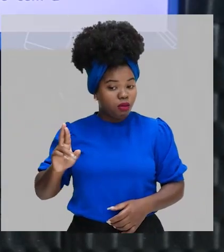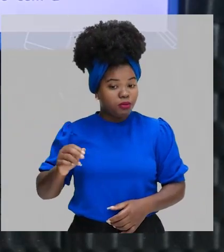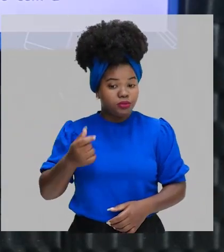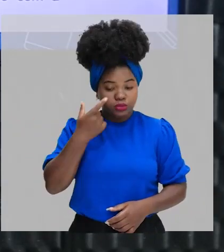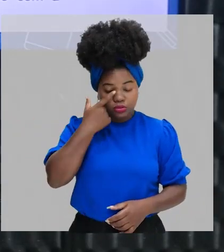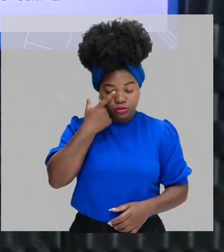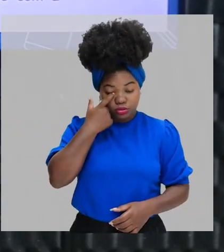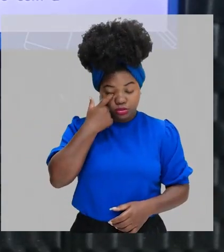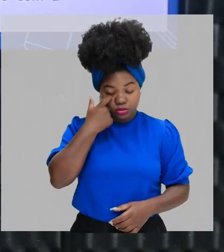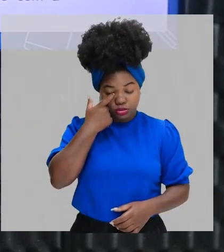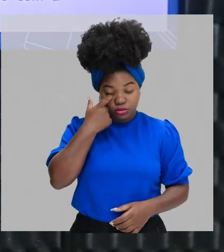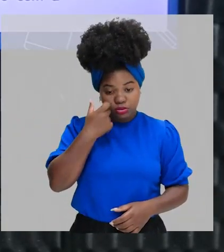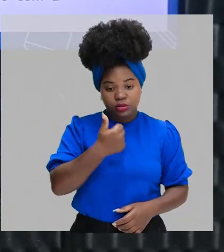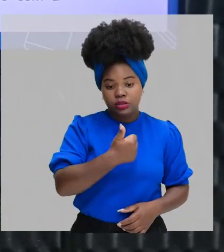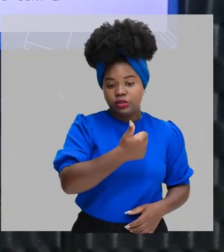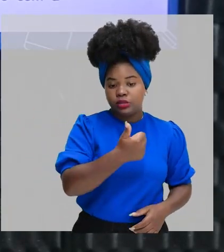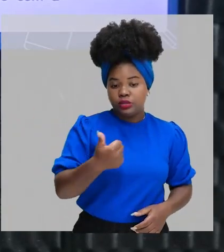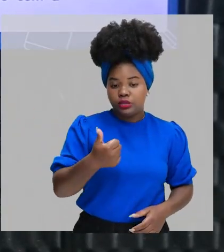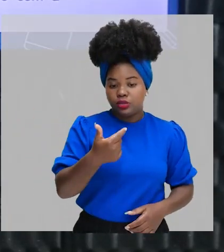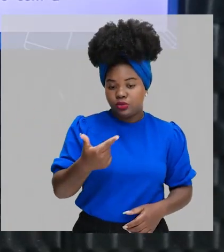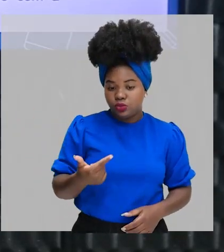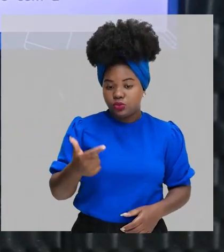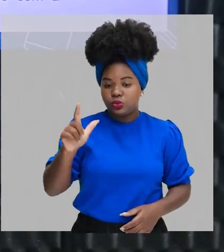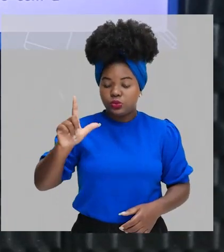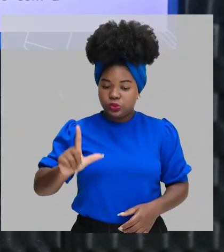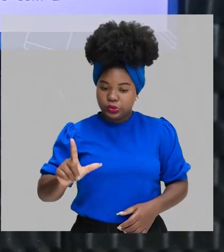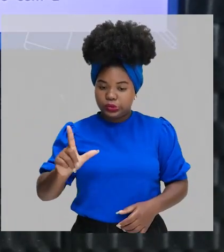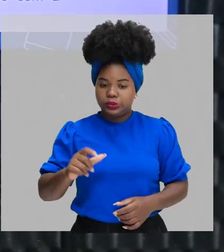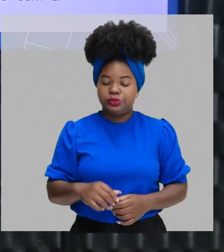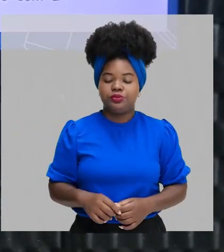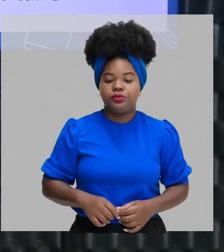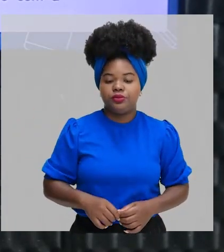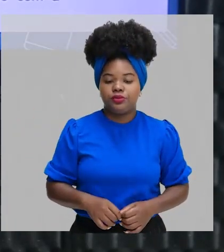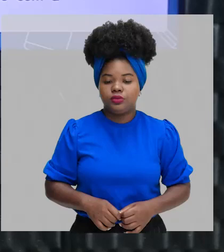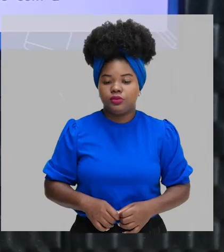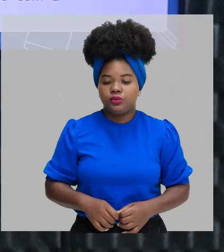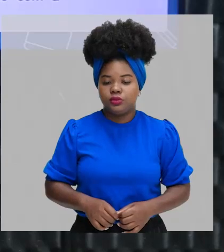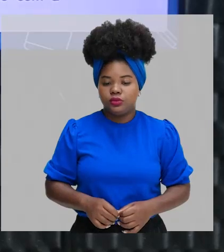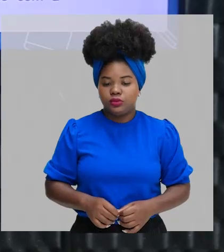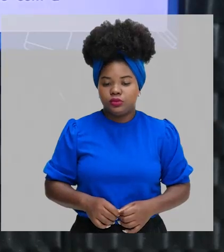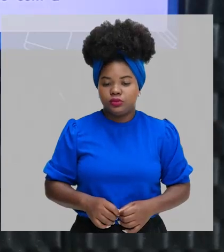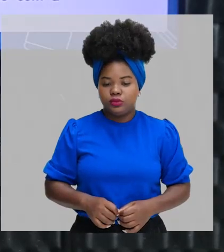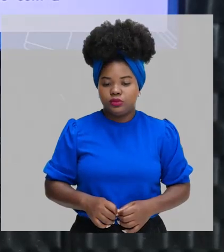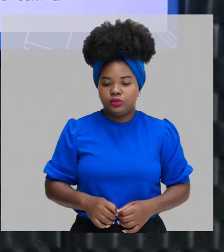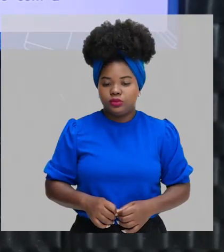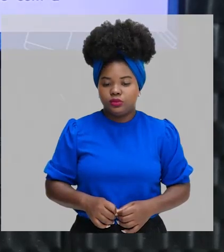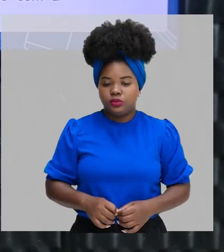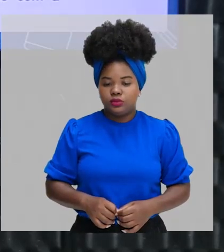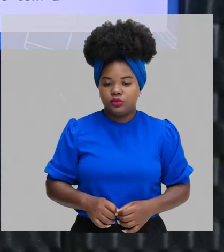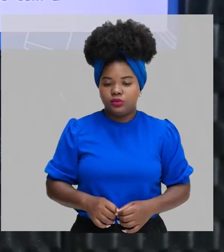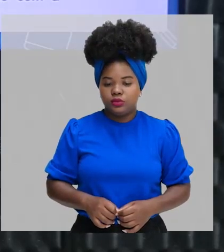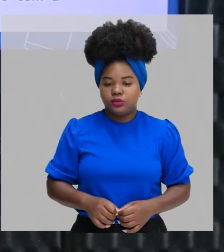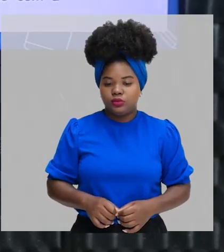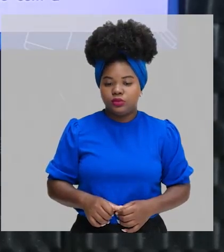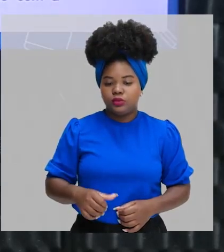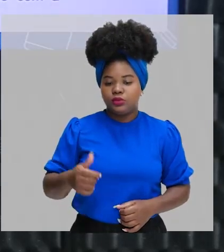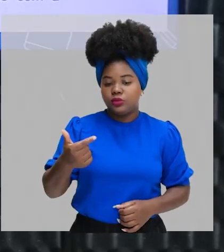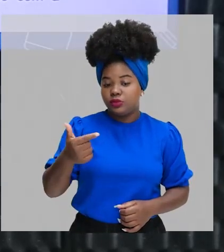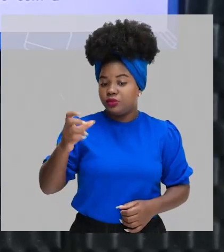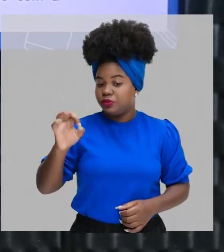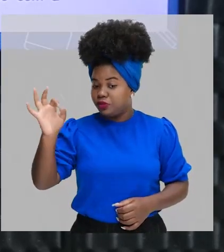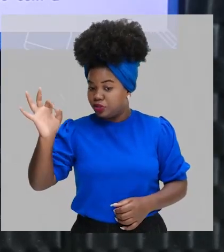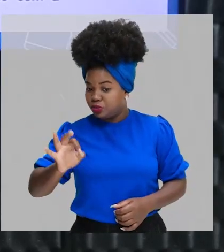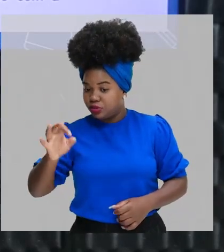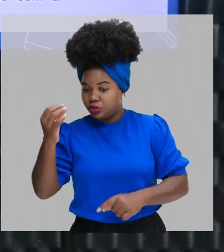Beleza? 112 litros, certo? Que vai corresponder justamente aos 20%